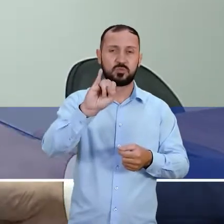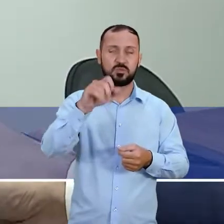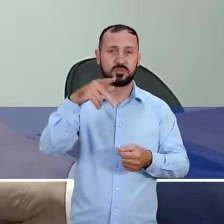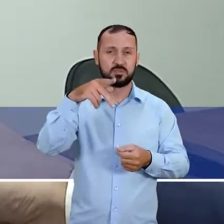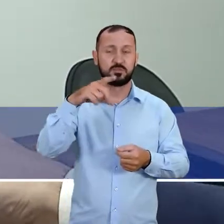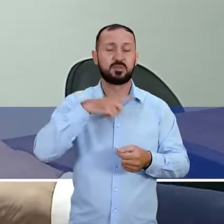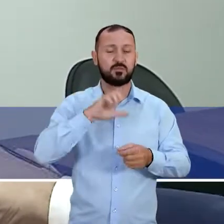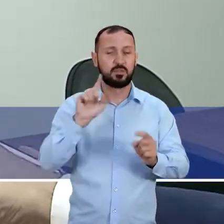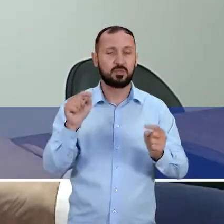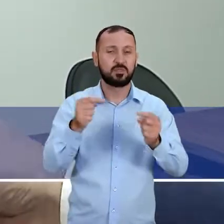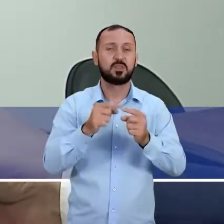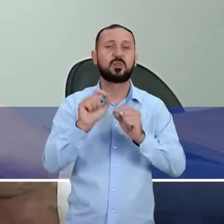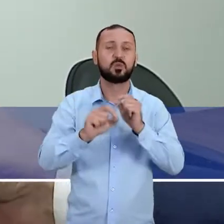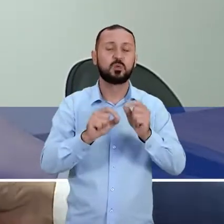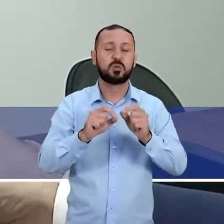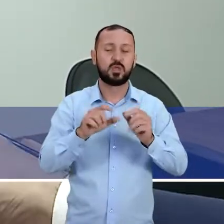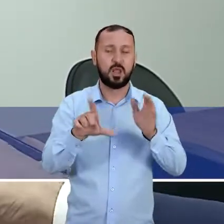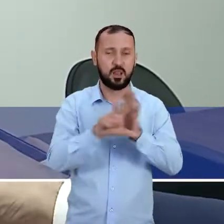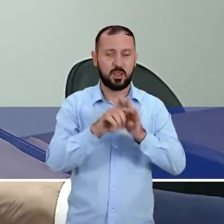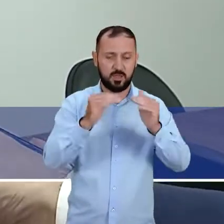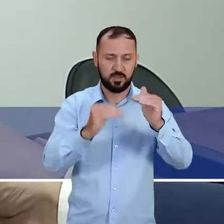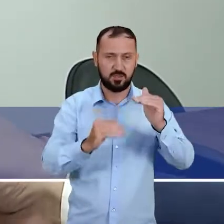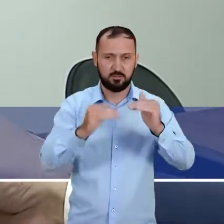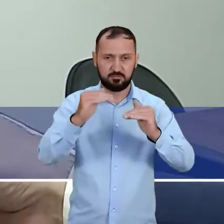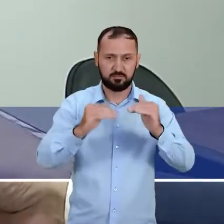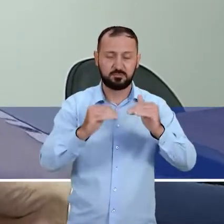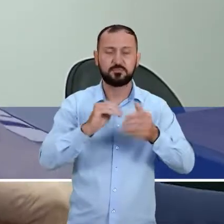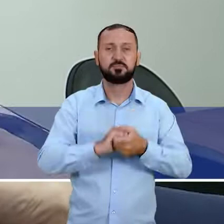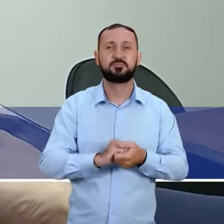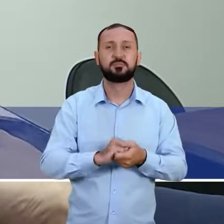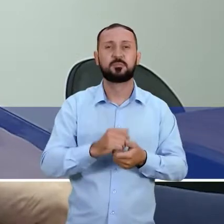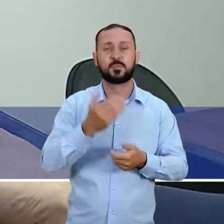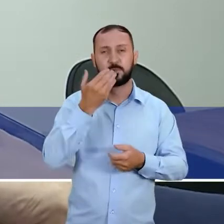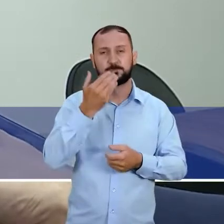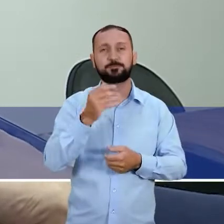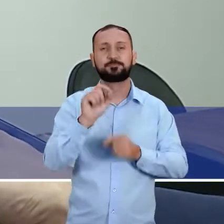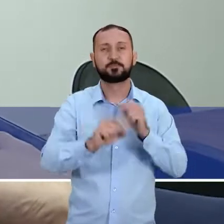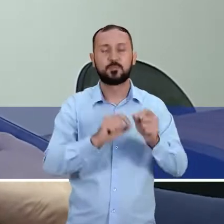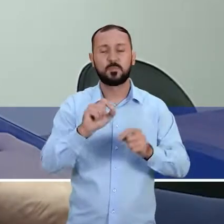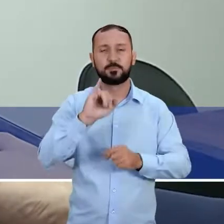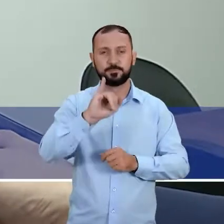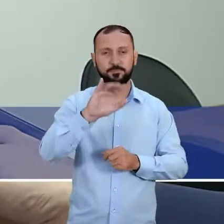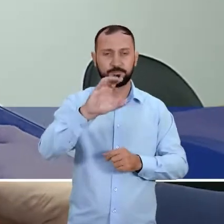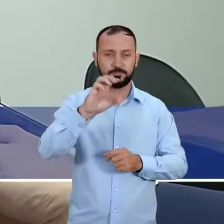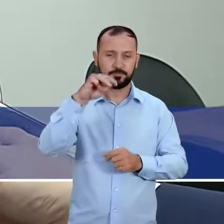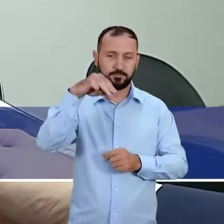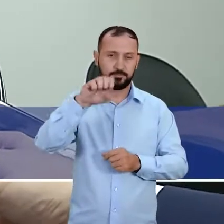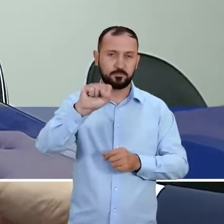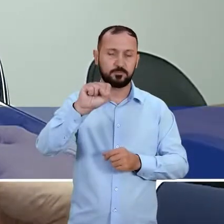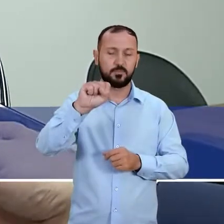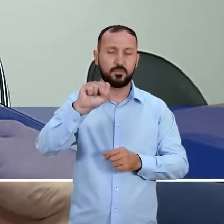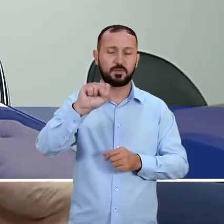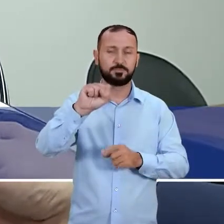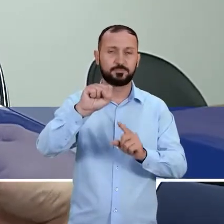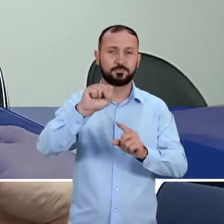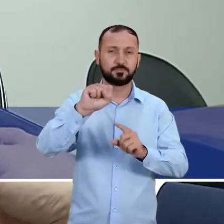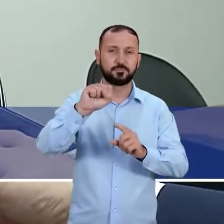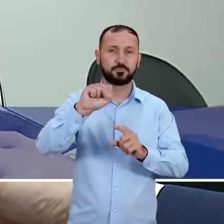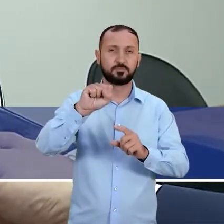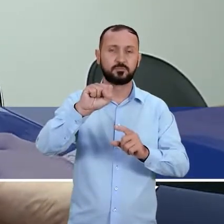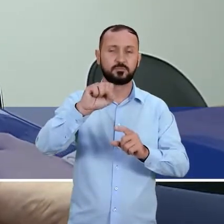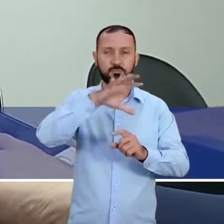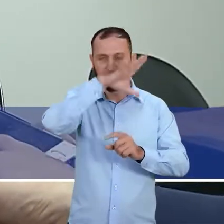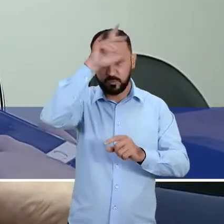parâmetros estabelecidos por lei. Pedimos também se o ICMS que o Estado de